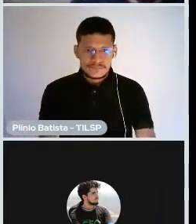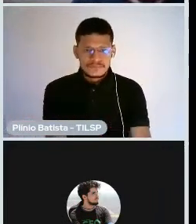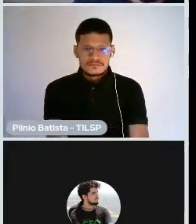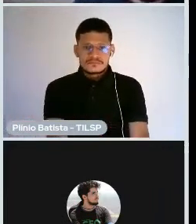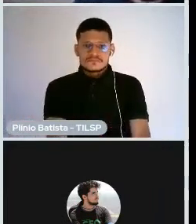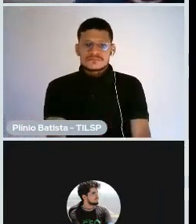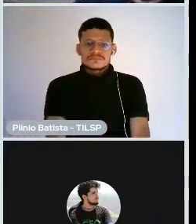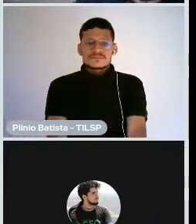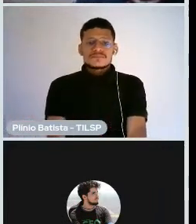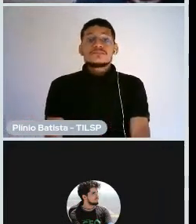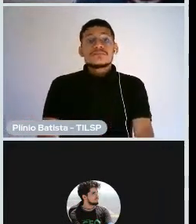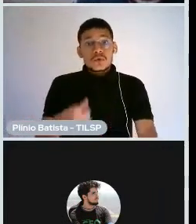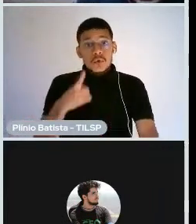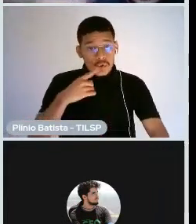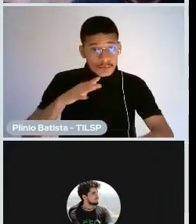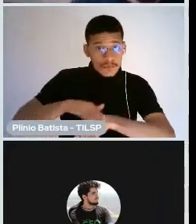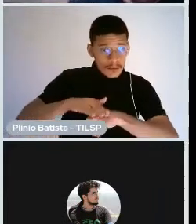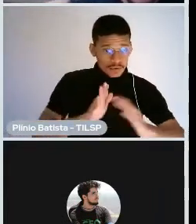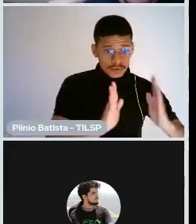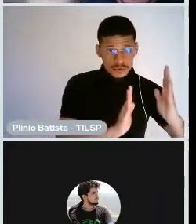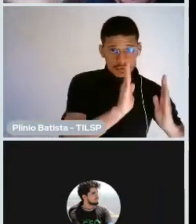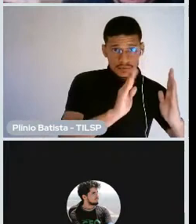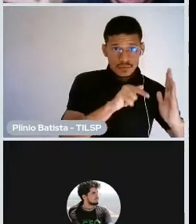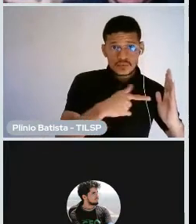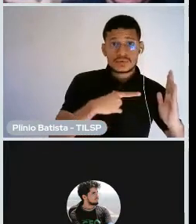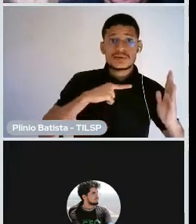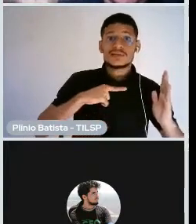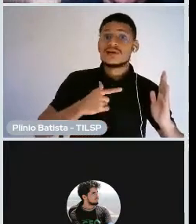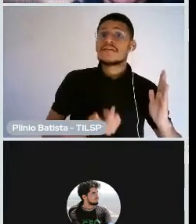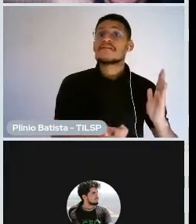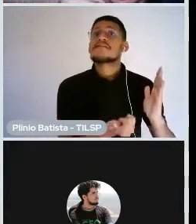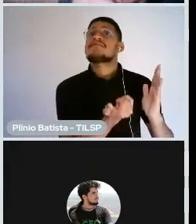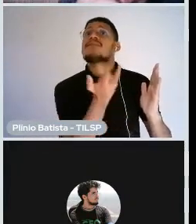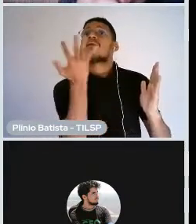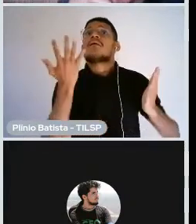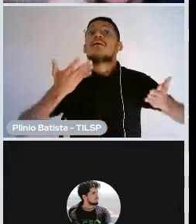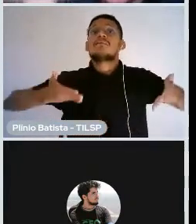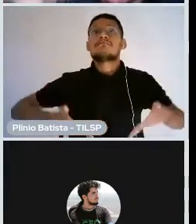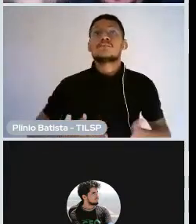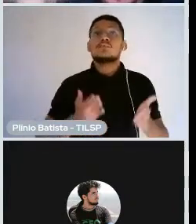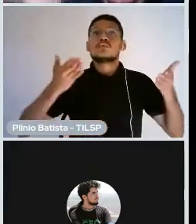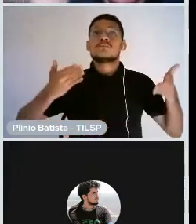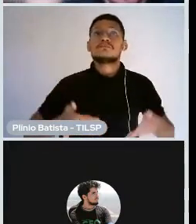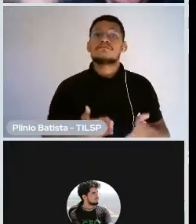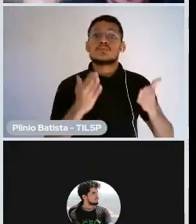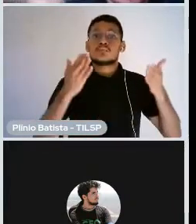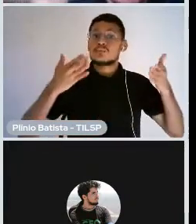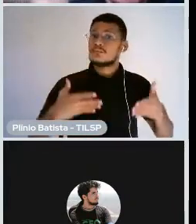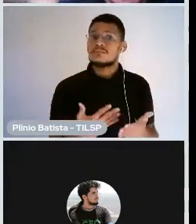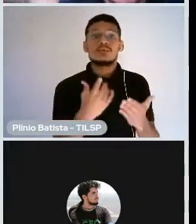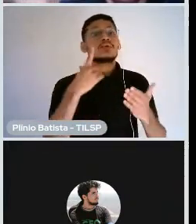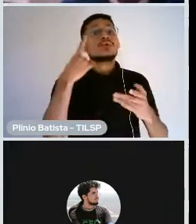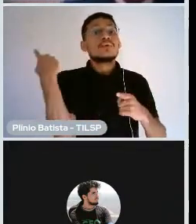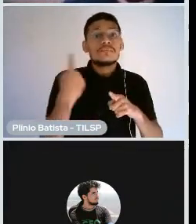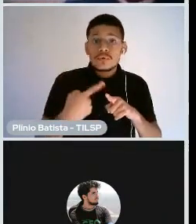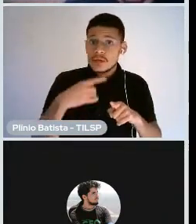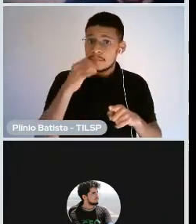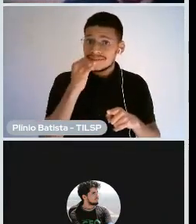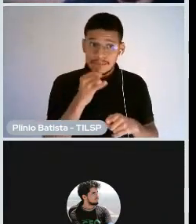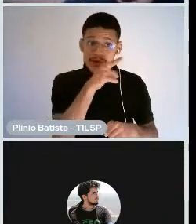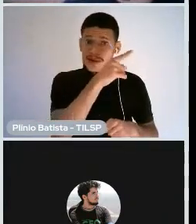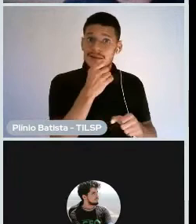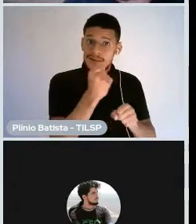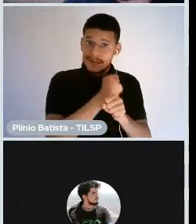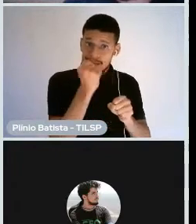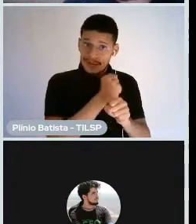na fase 1 havia muito nascimento, uma taxa de nascimento muito grande, pois, querendo ou não, a mão de obra é algo para sobreviver,